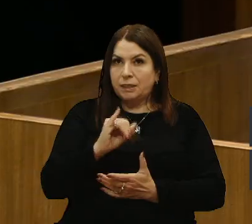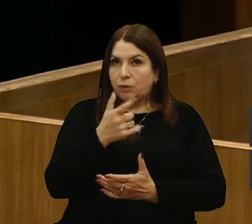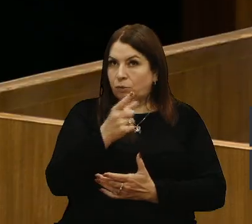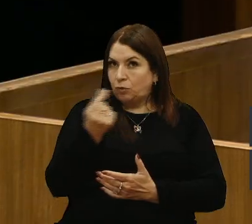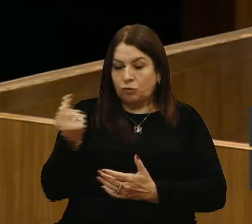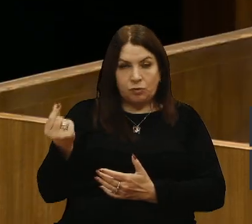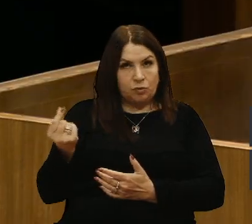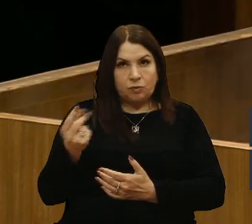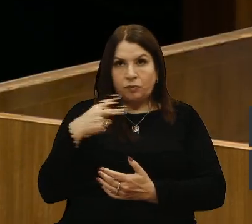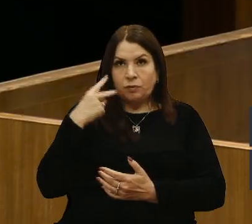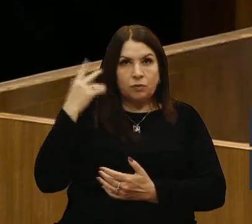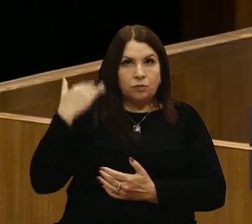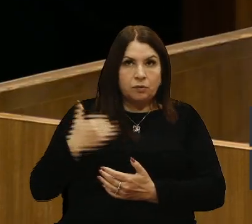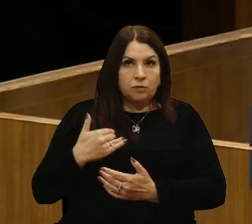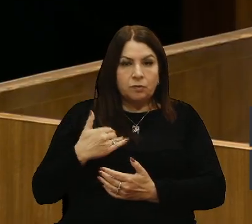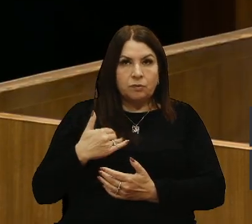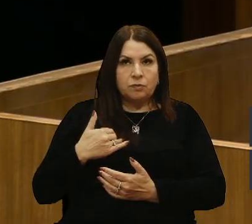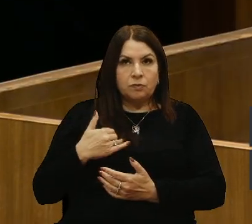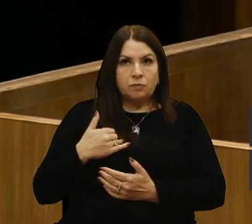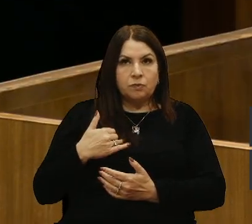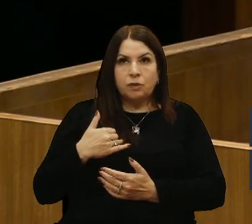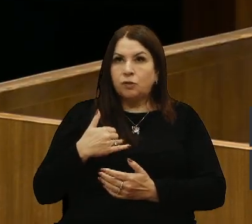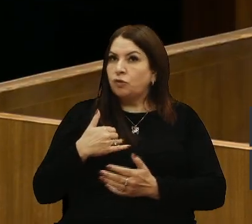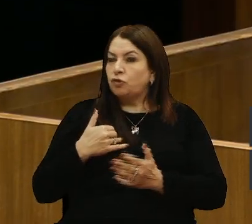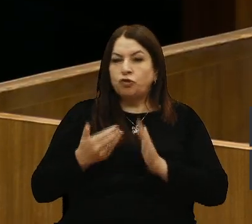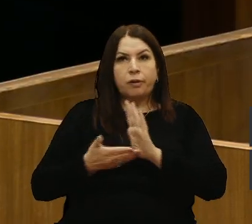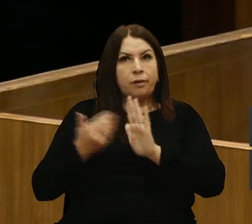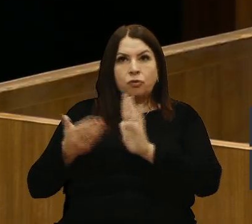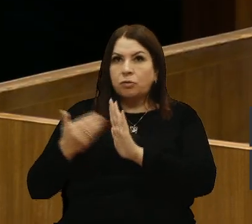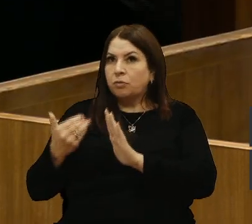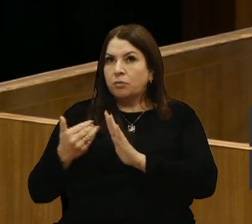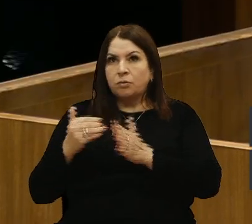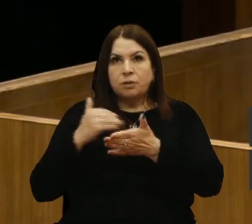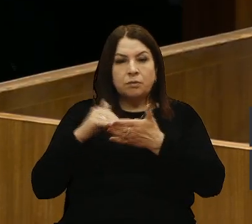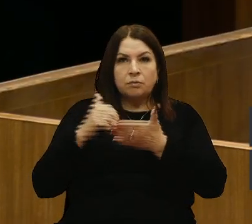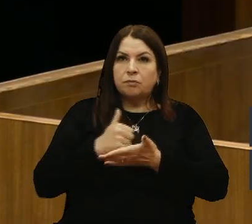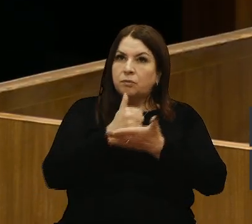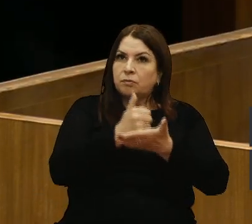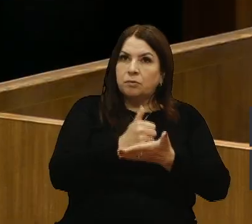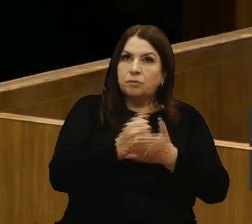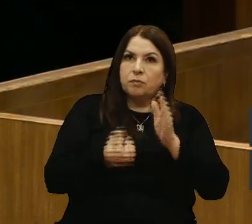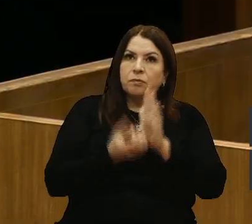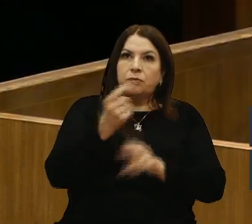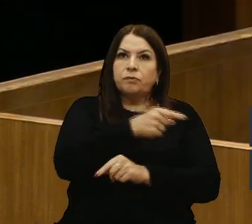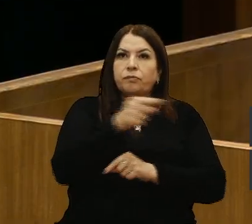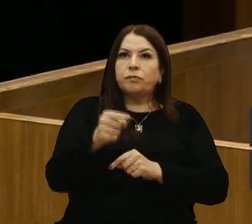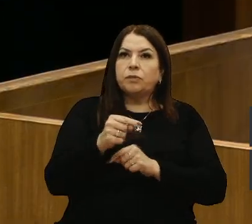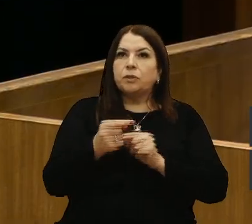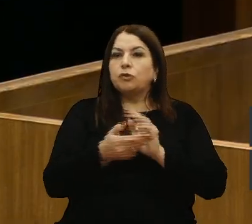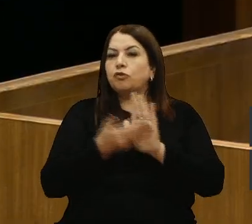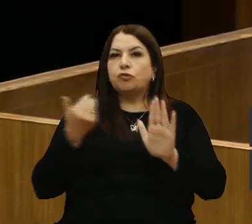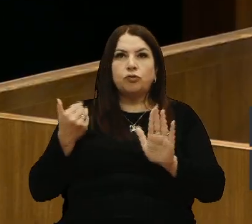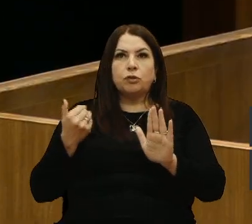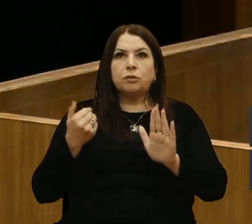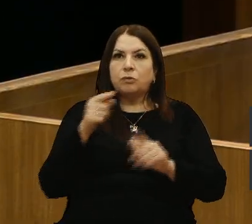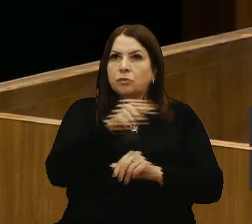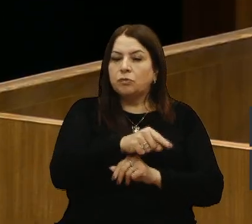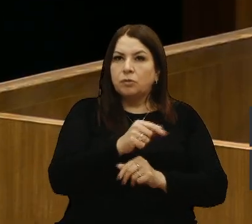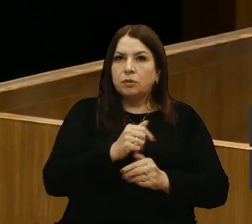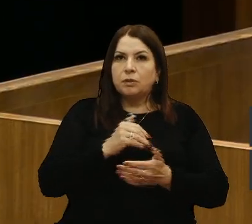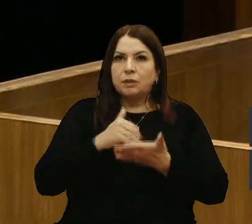dinheiro, vereadora Daiane, a gente vai excluir, a gente tem que tirar os secretários adjuntos que foram criados, recua então, retira